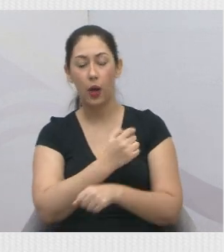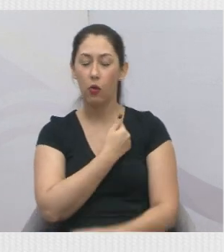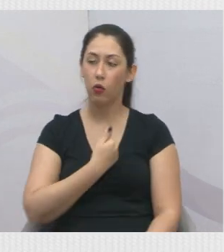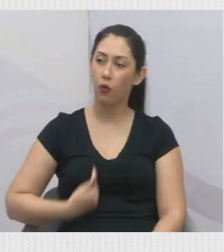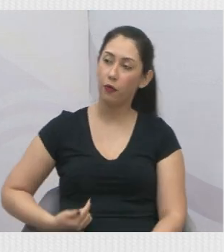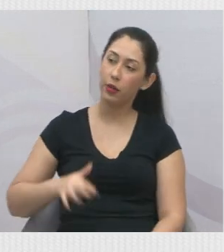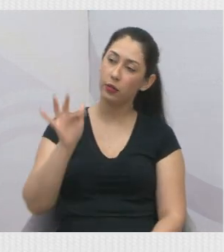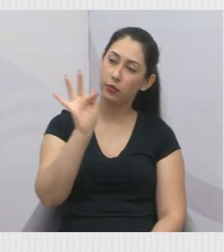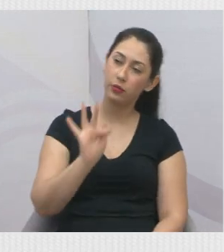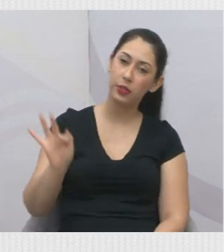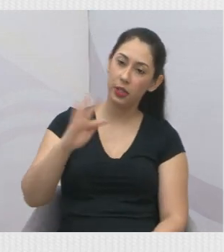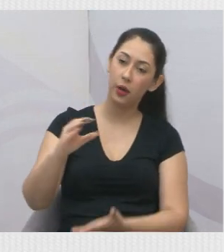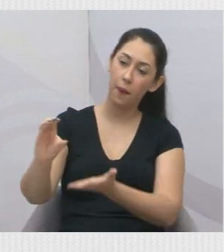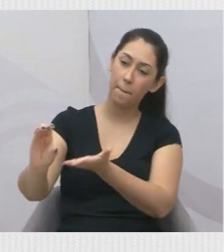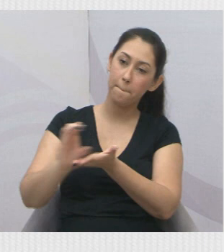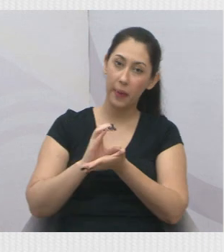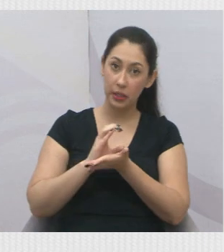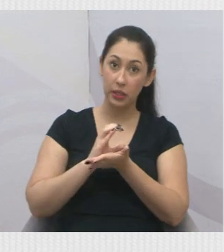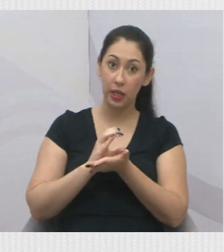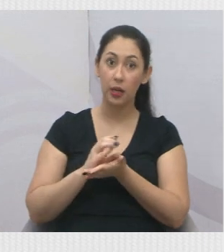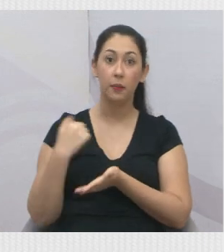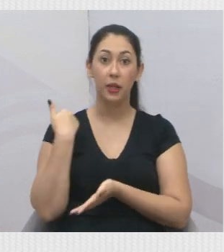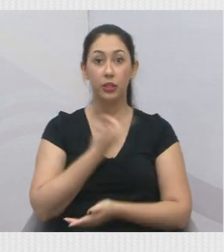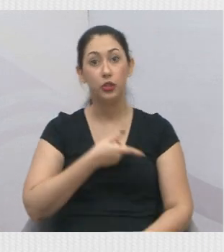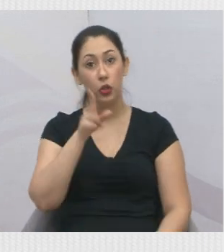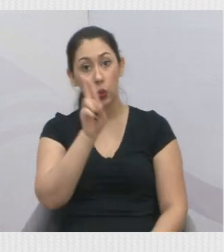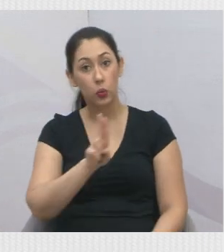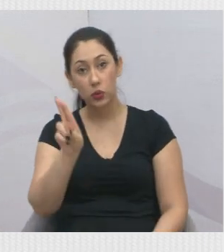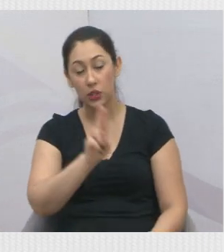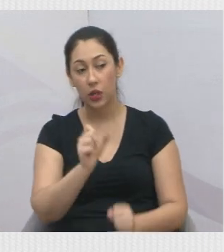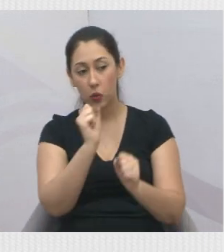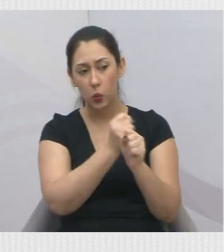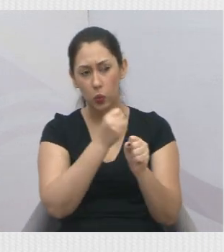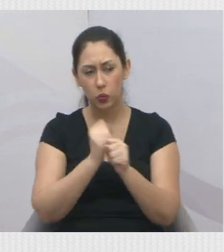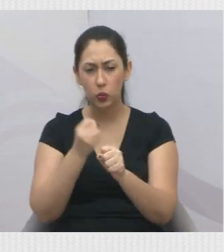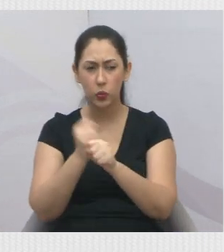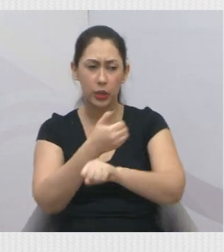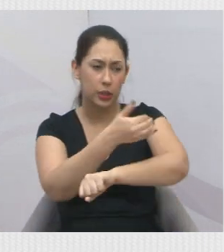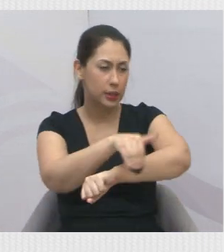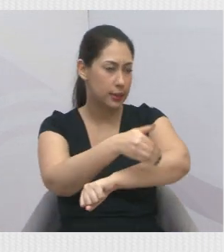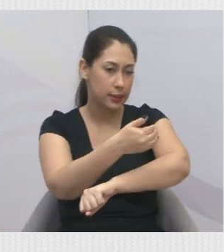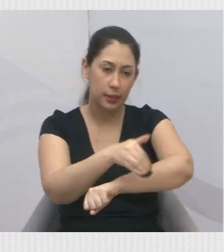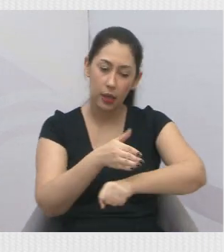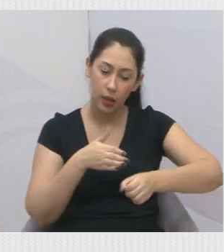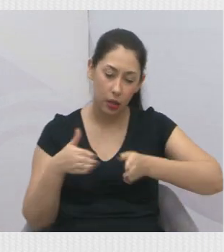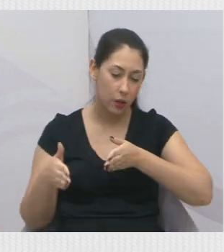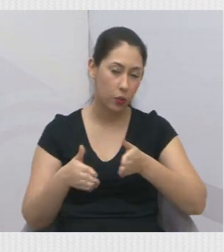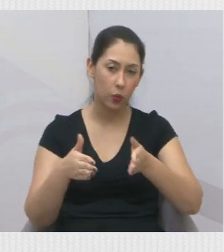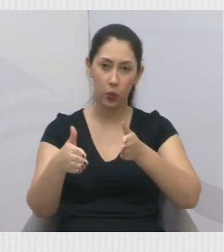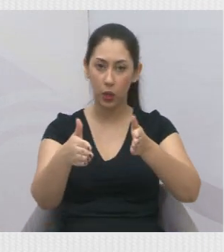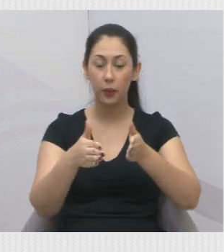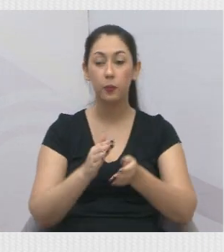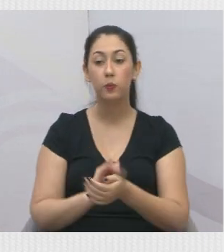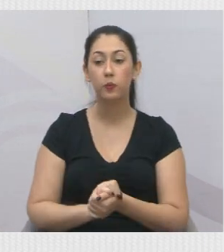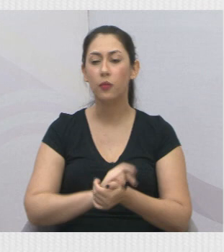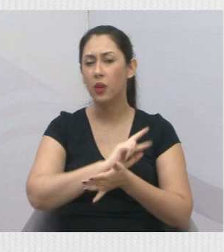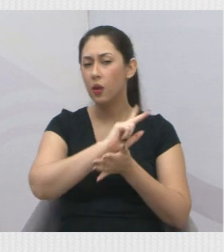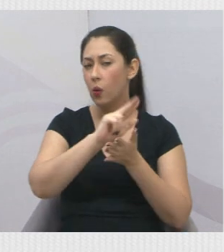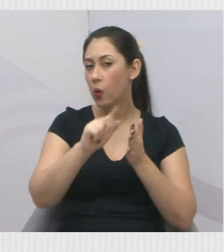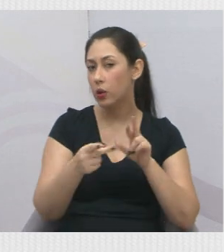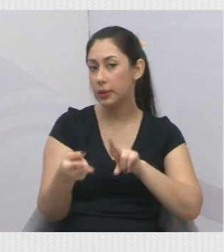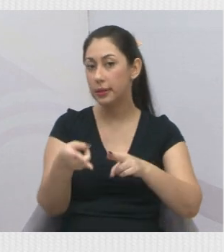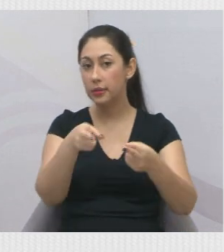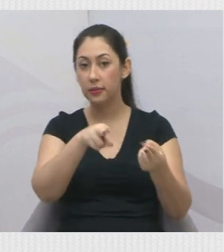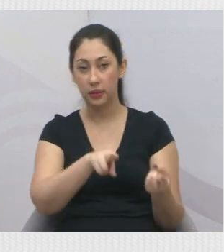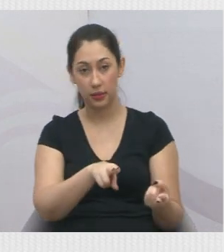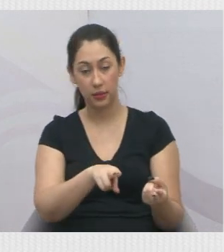aplicação em construções de estradas, rodovias do município, como exemplo. Outras transferências,